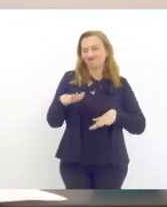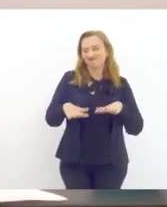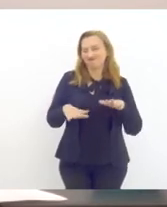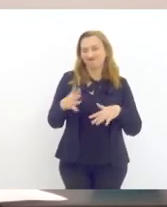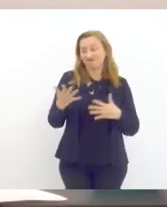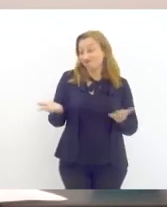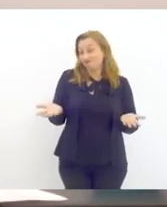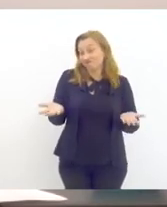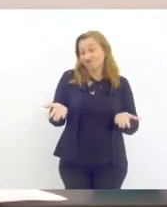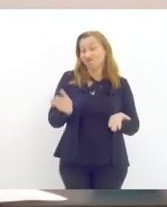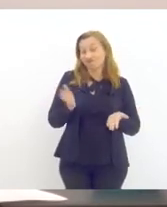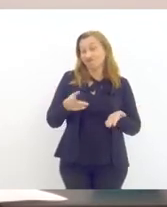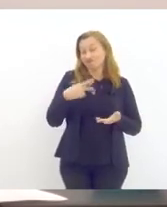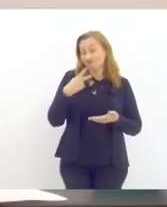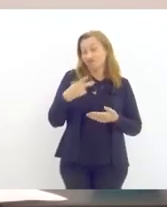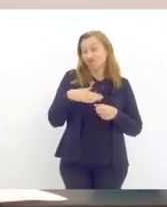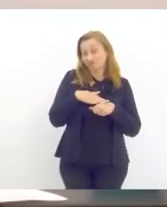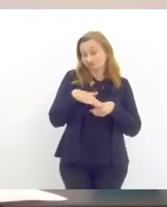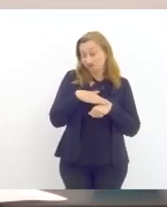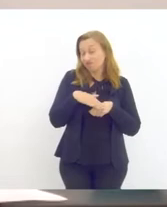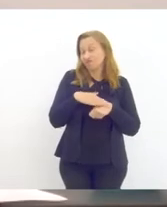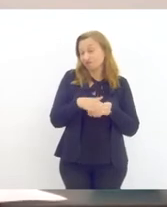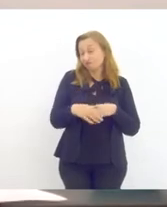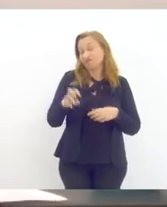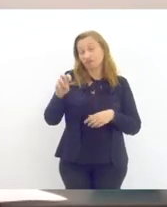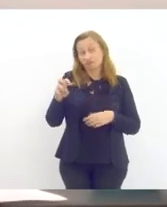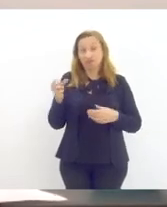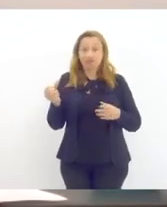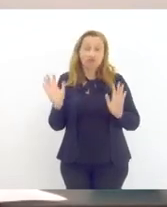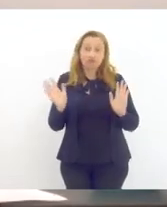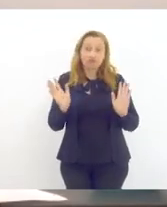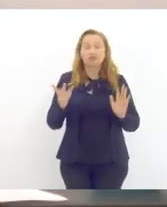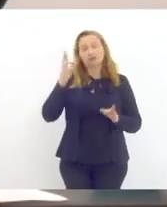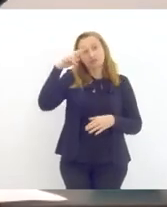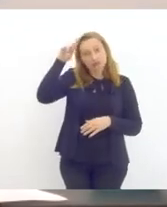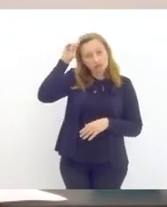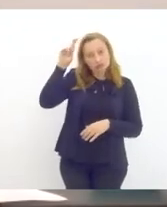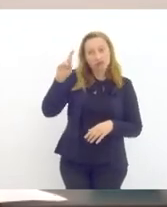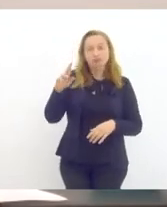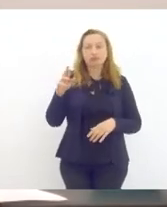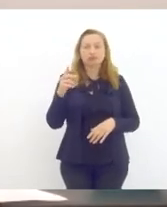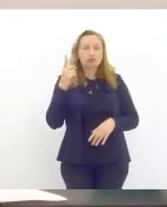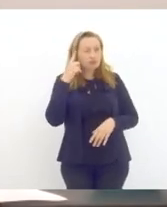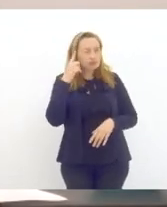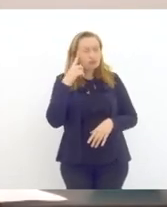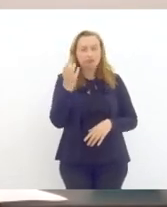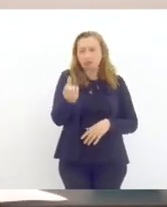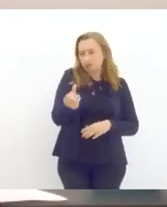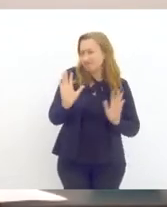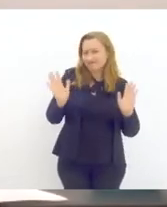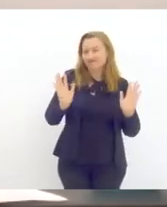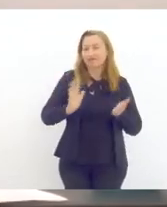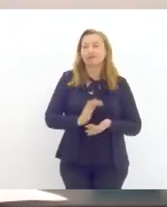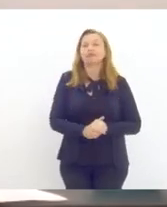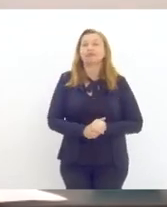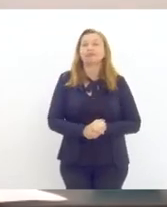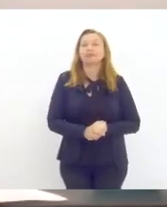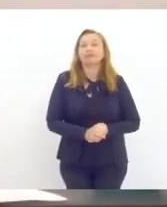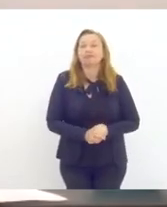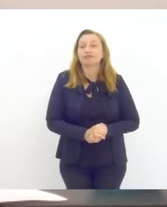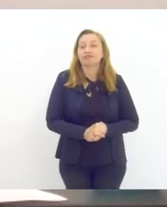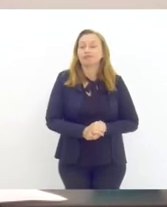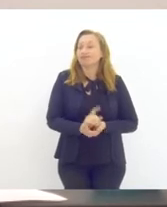quando a gente conversou aqui, a gente tinha falado até em 5, o Ferreirinha pensou 6, enfim, porque não